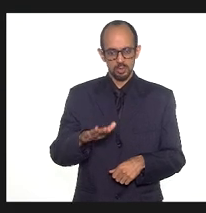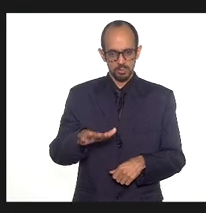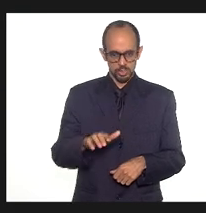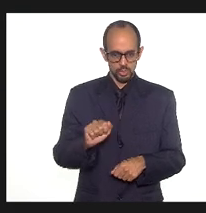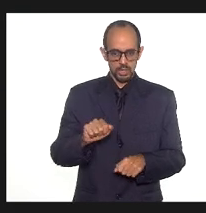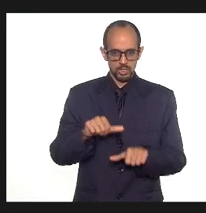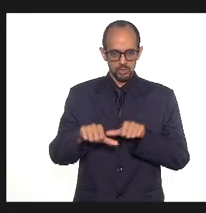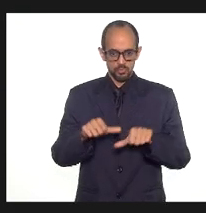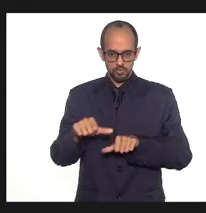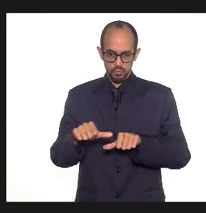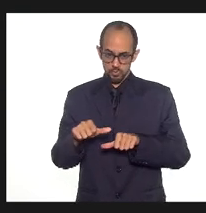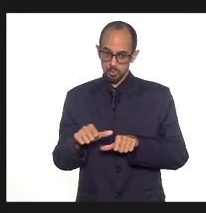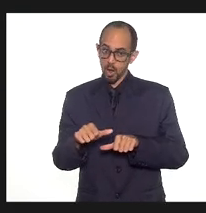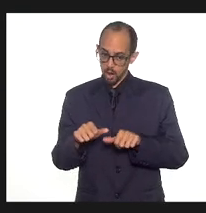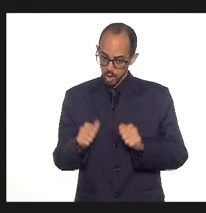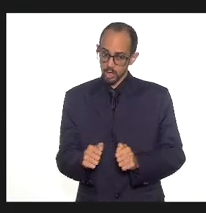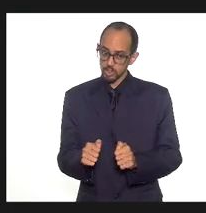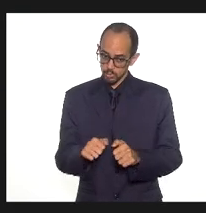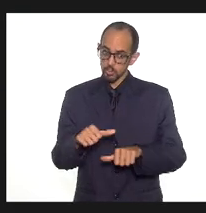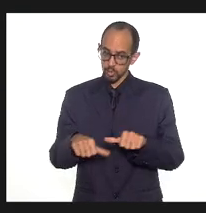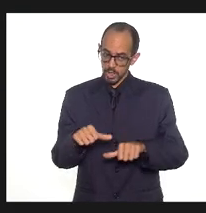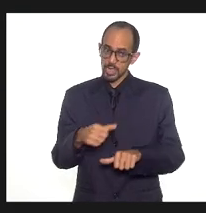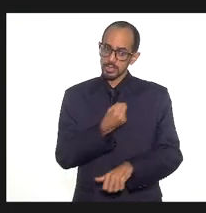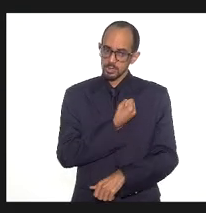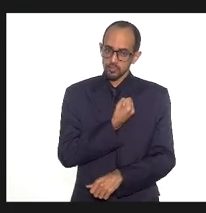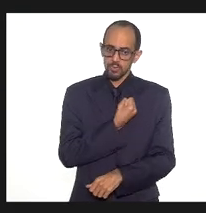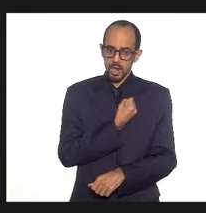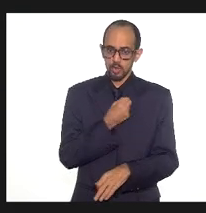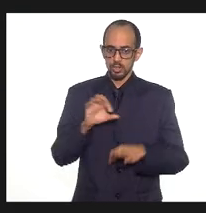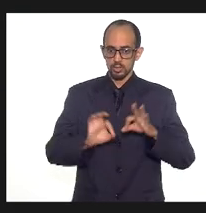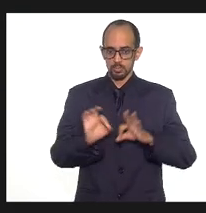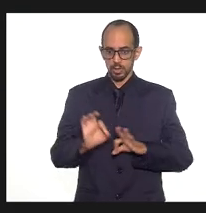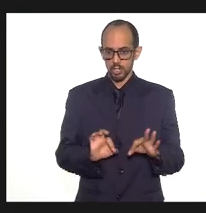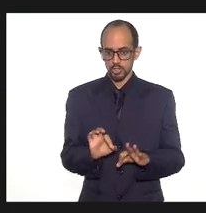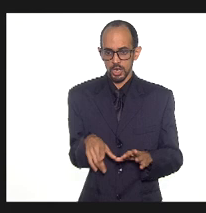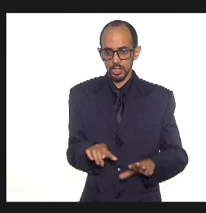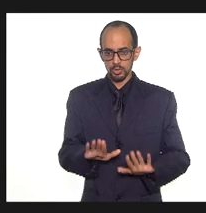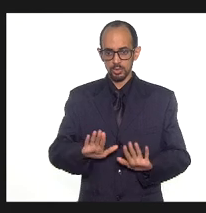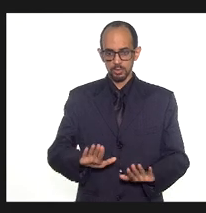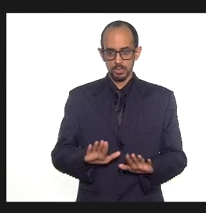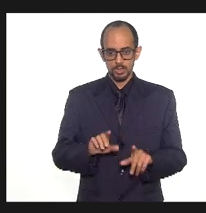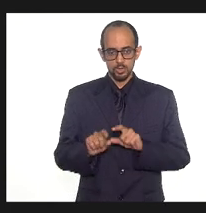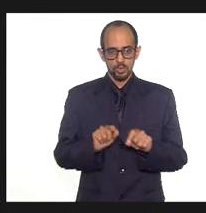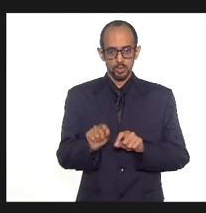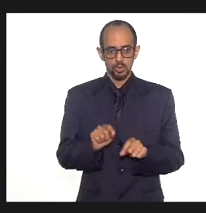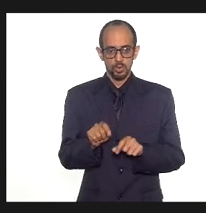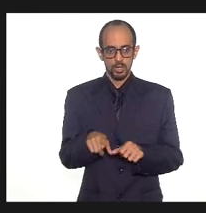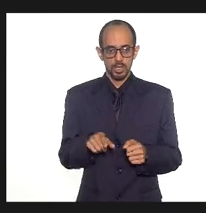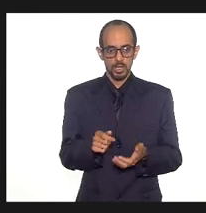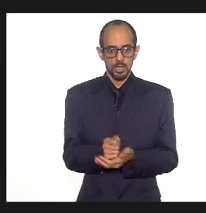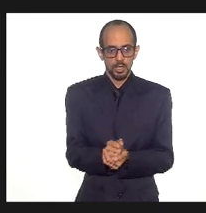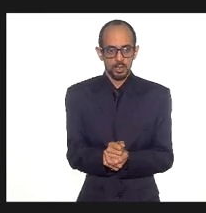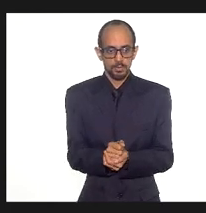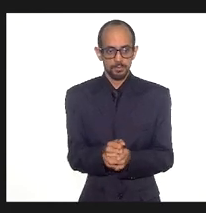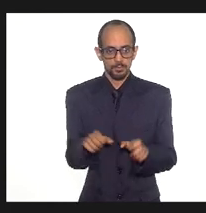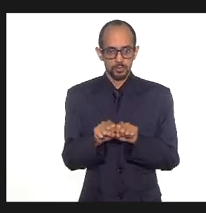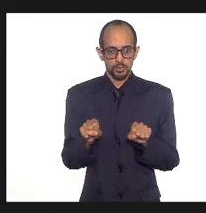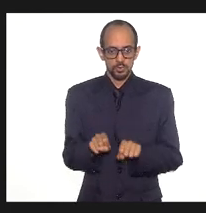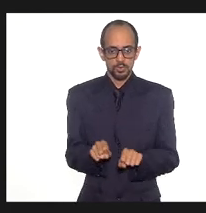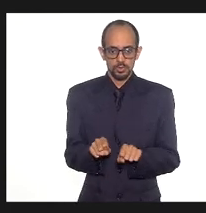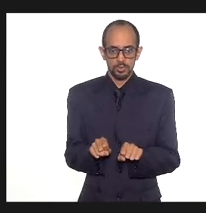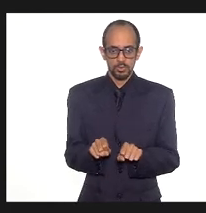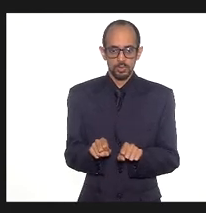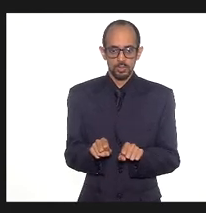podem variar de projeto a projeto, dependendo da plataforma, complexidade dos equipamentos de poço e do sistema